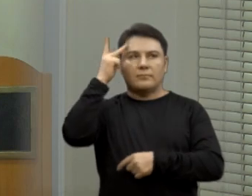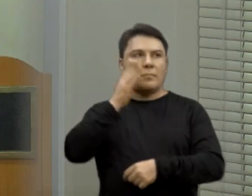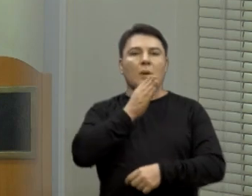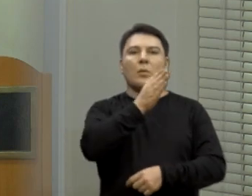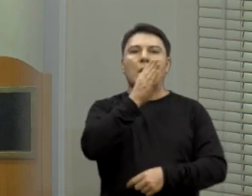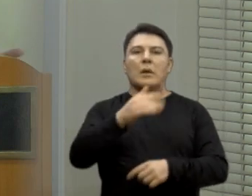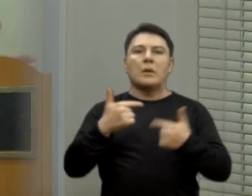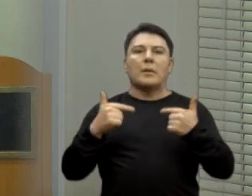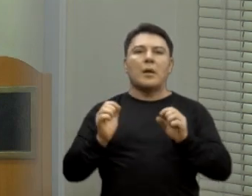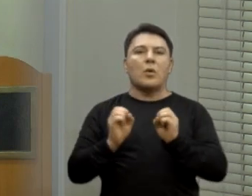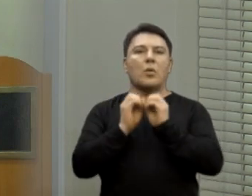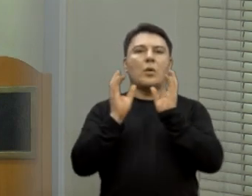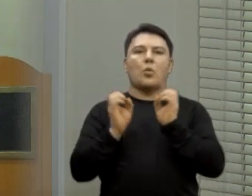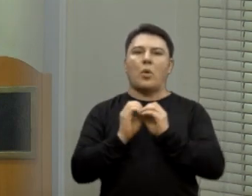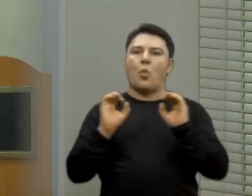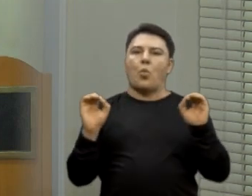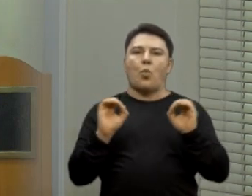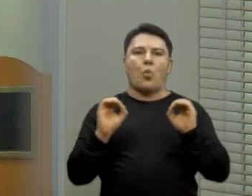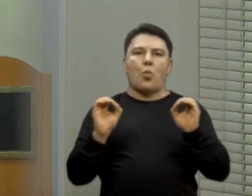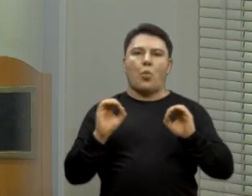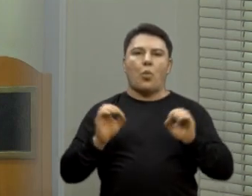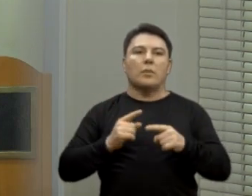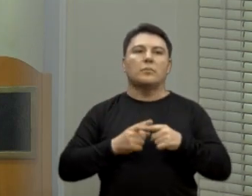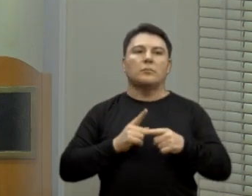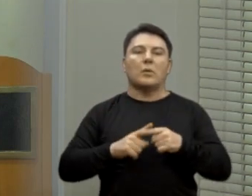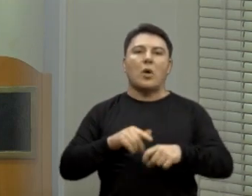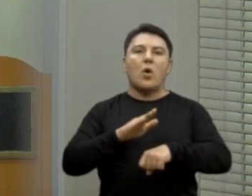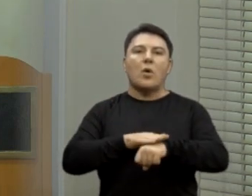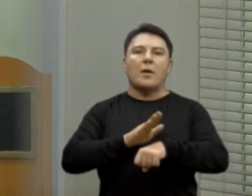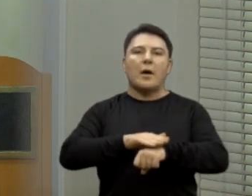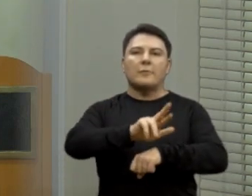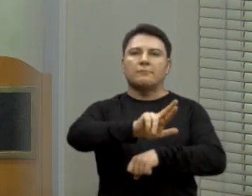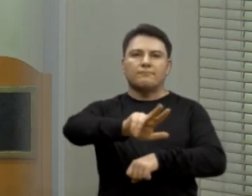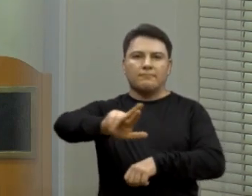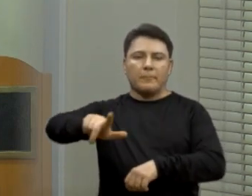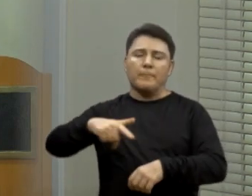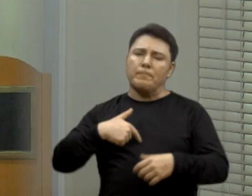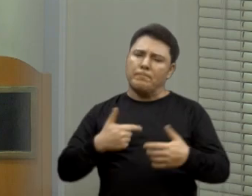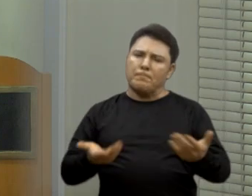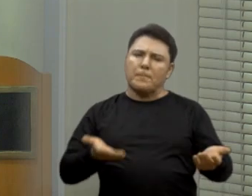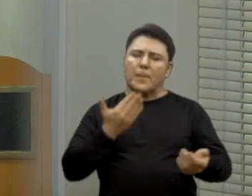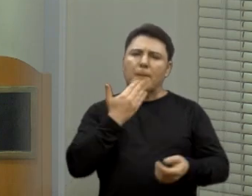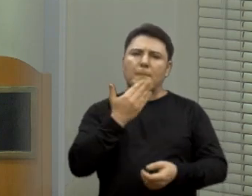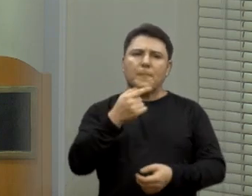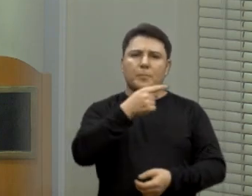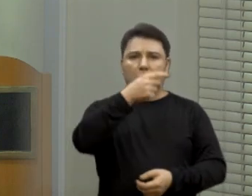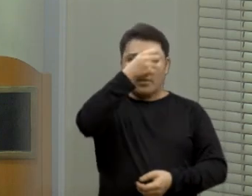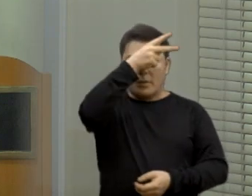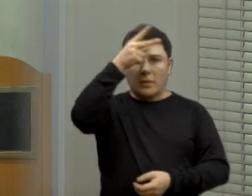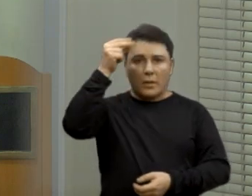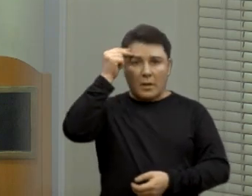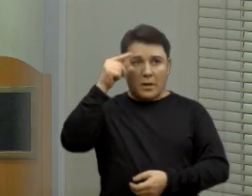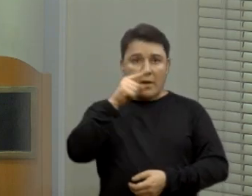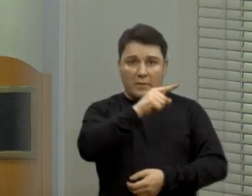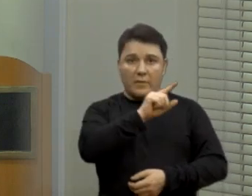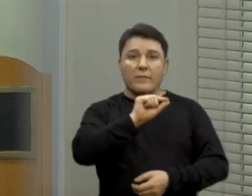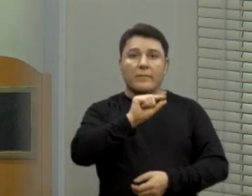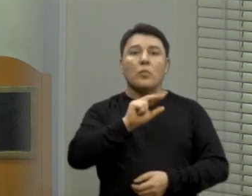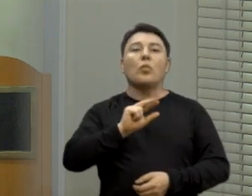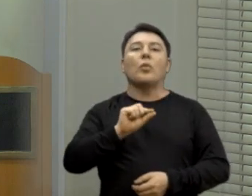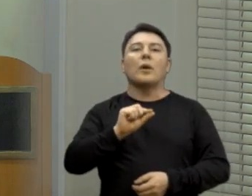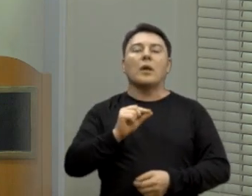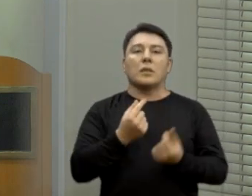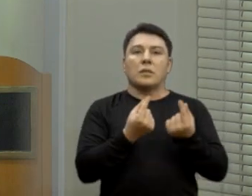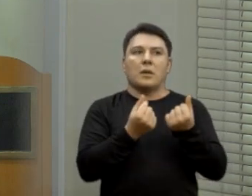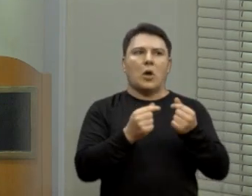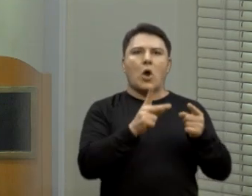hora extra, principalmente nos horários não habituais. Então, a gente pede que o prefeito também, além de fazer todos esses cortes, porque ele disse